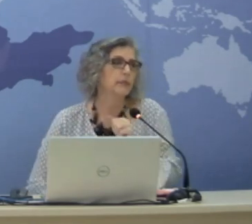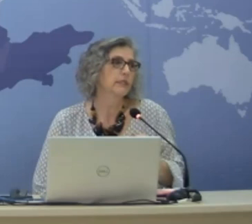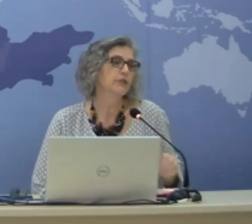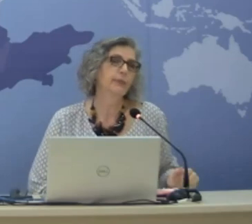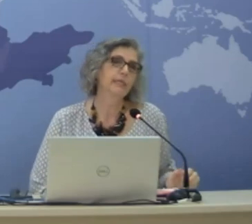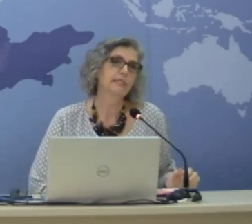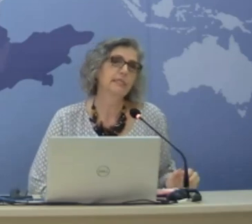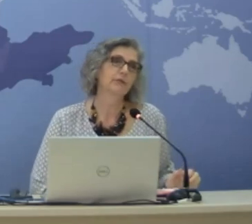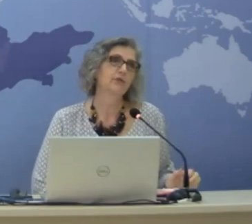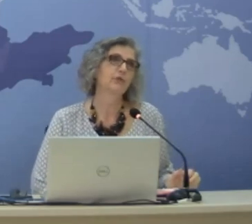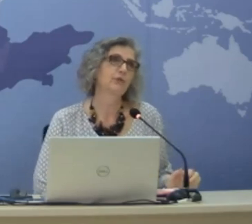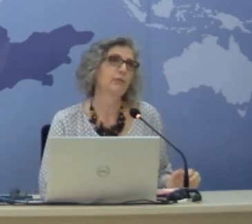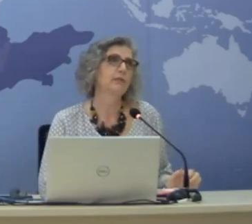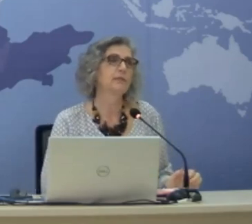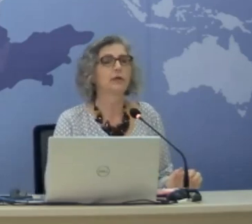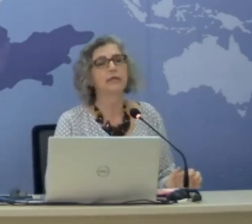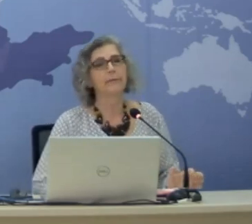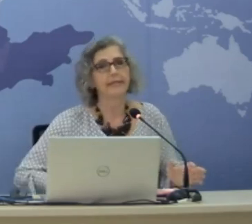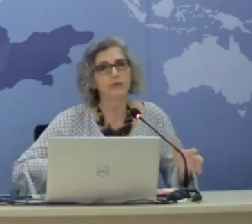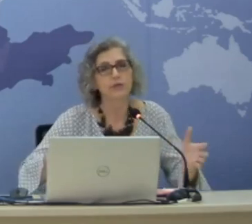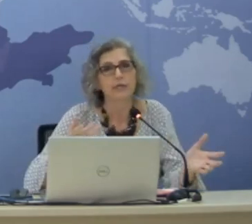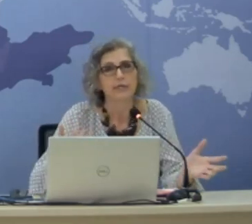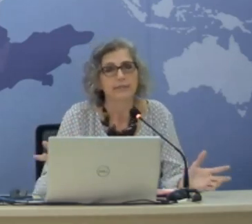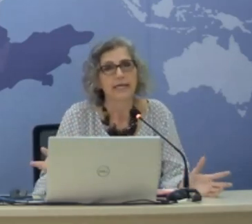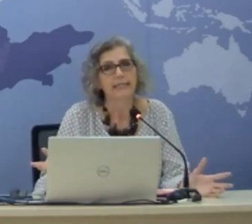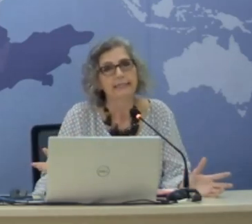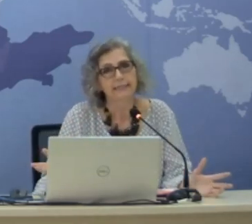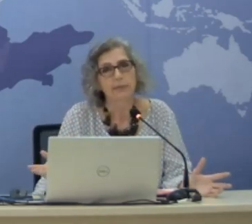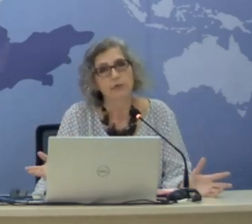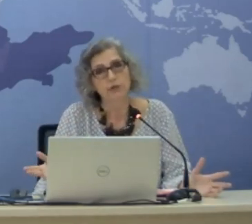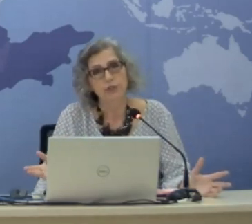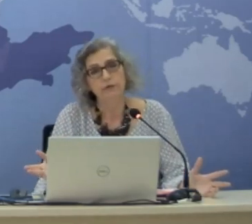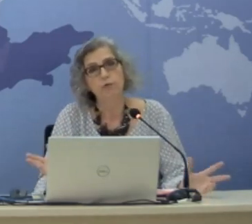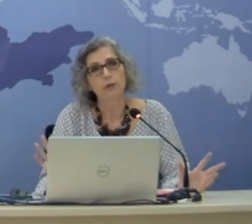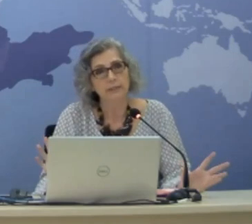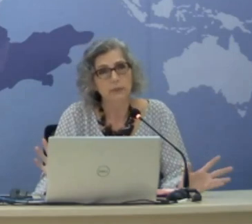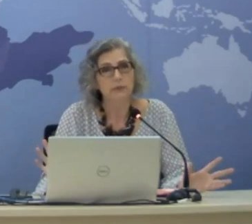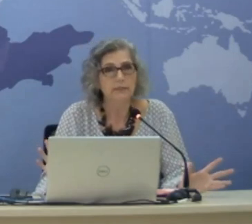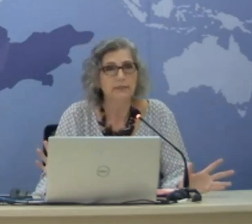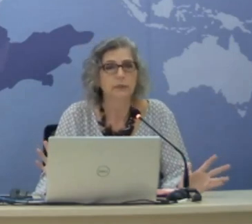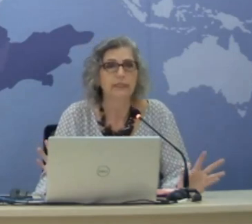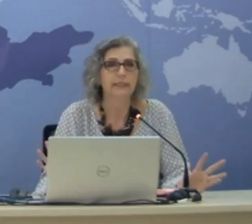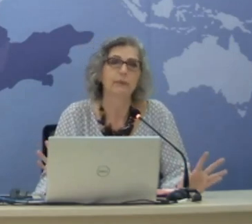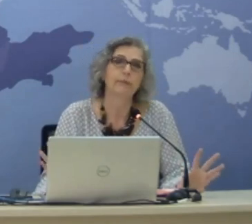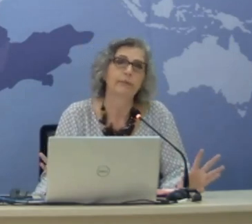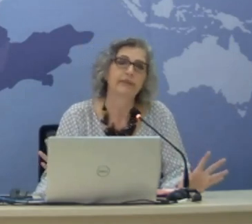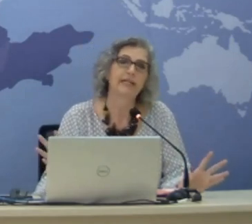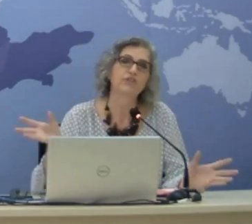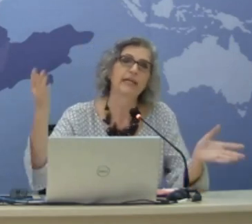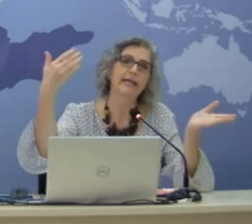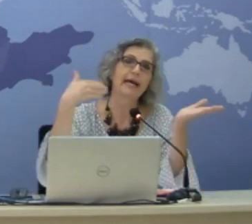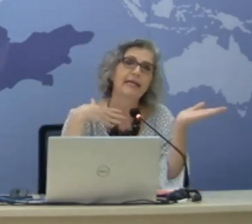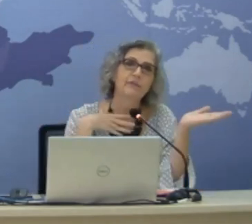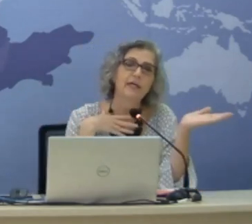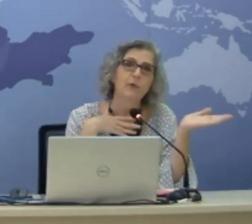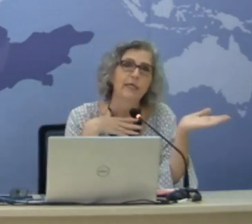acho que é importante porque assim às 18 meses e unicamente se ela ainda tá positiva alguma coisa aconteceu né então é